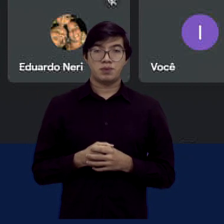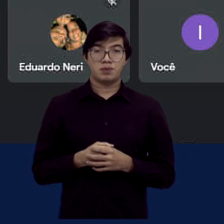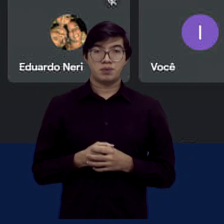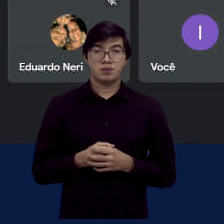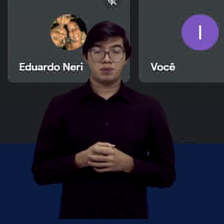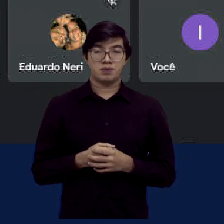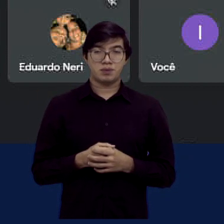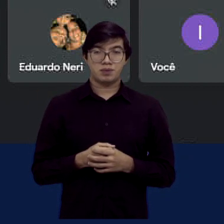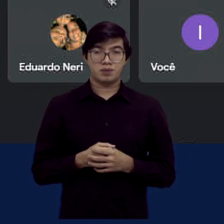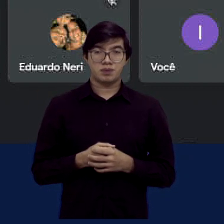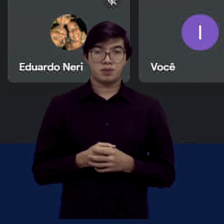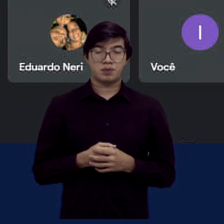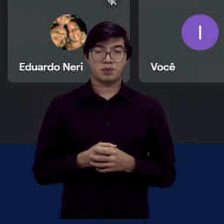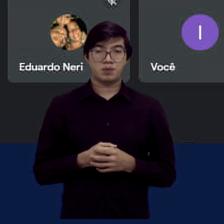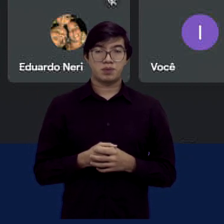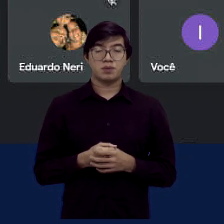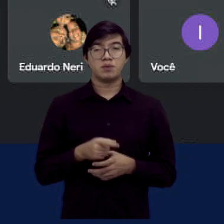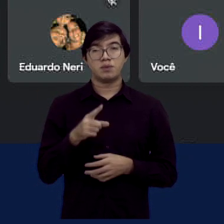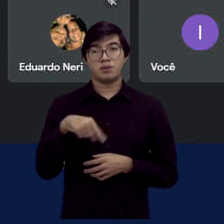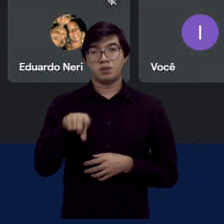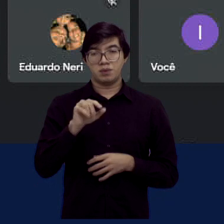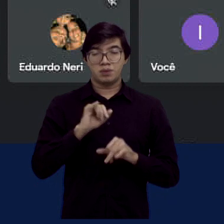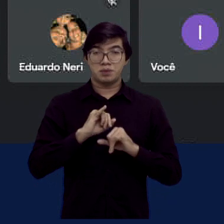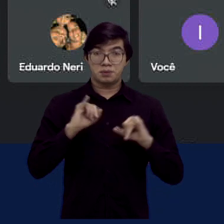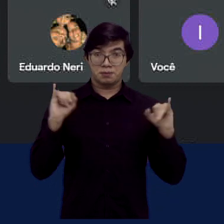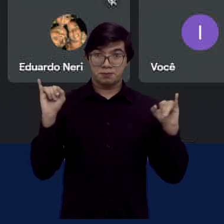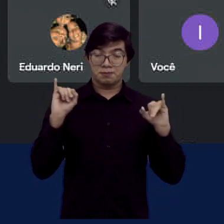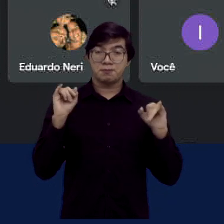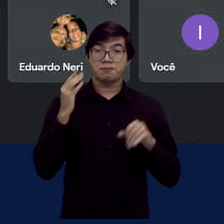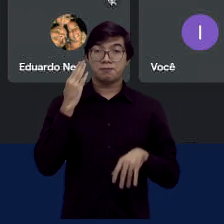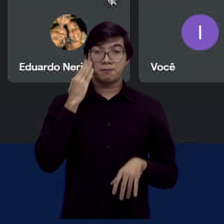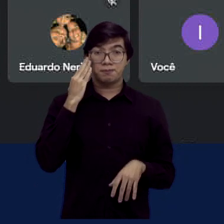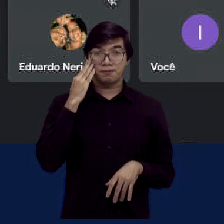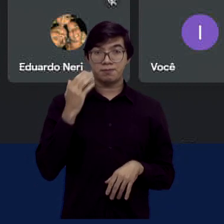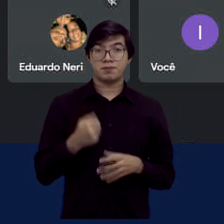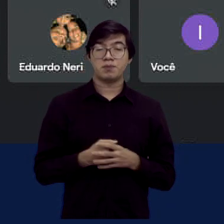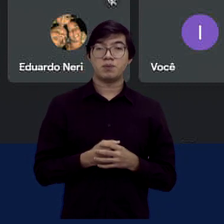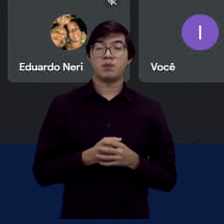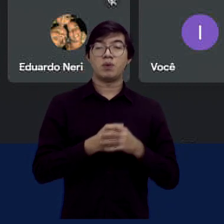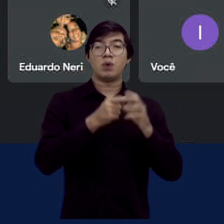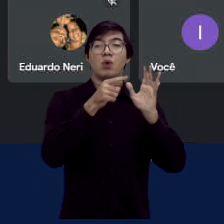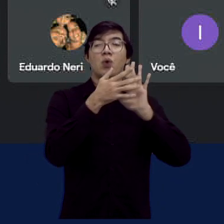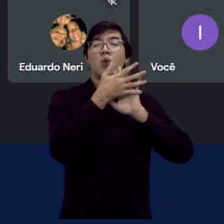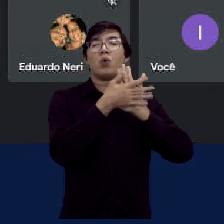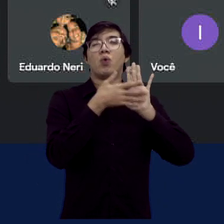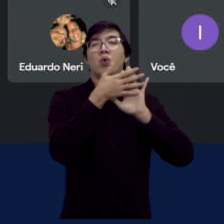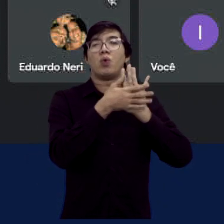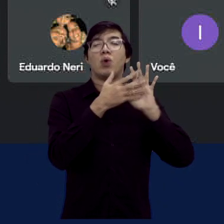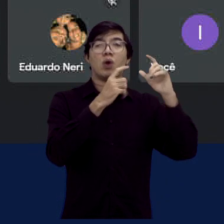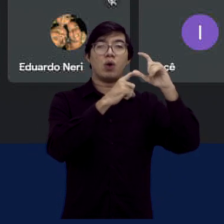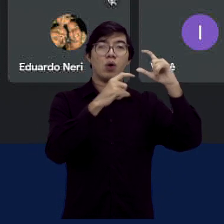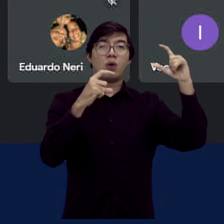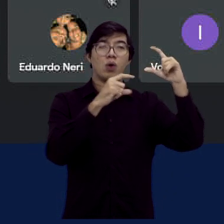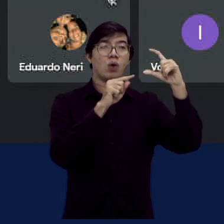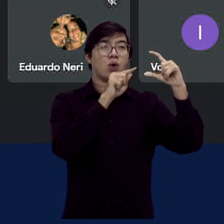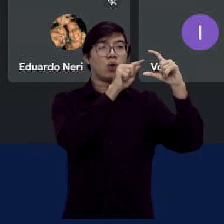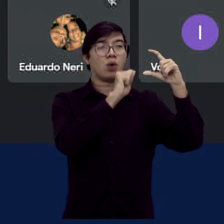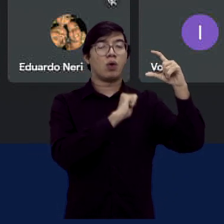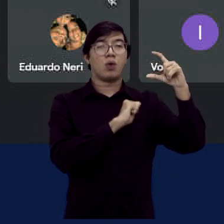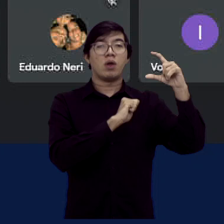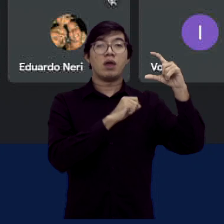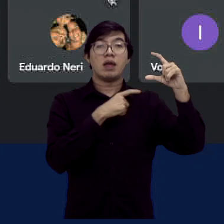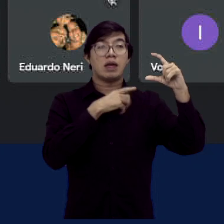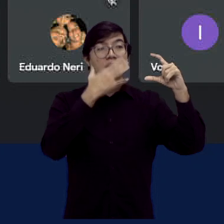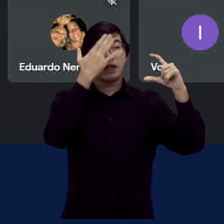é o que eu quero chamar a atenção. Se você ler só o texto do quadrinho, você vai ter só uma parte da mensagem.